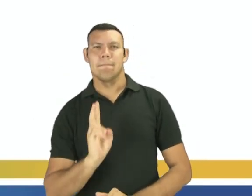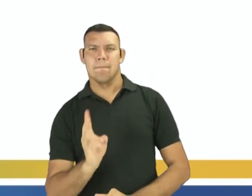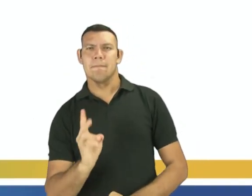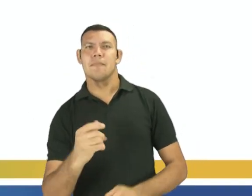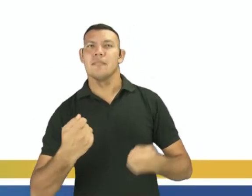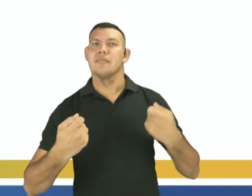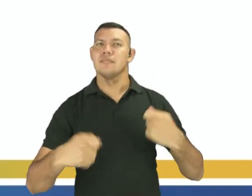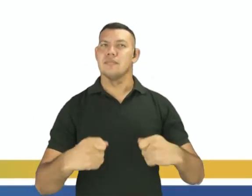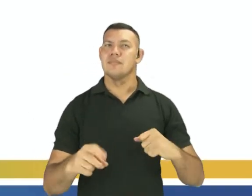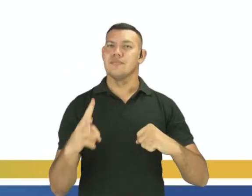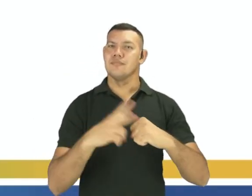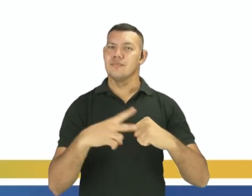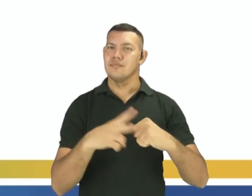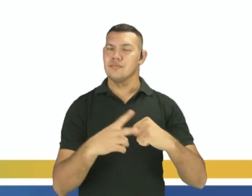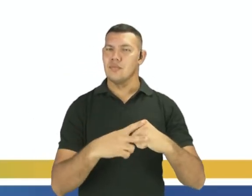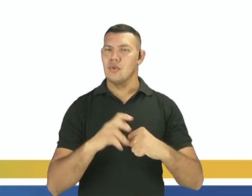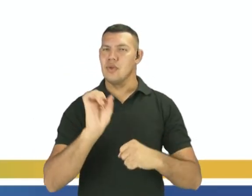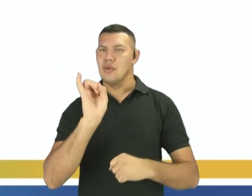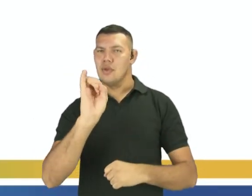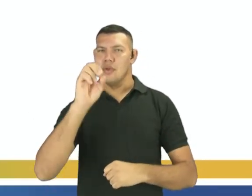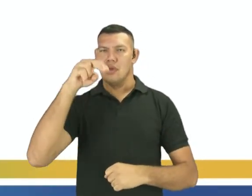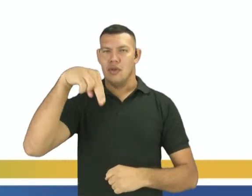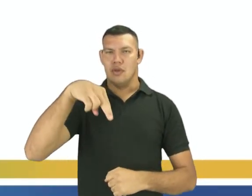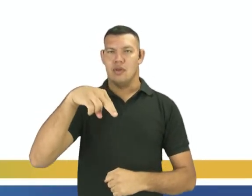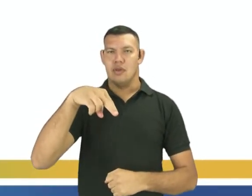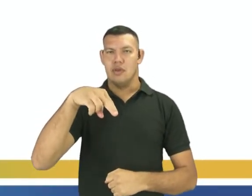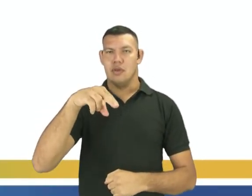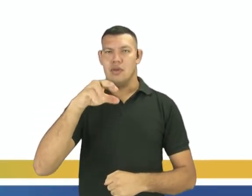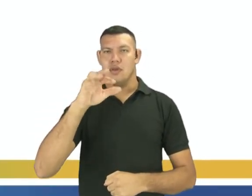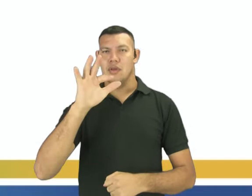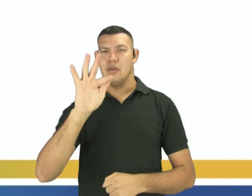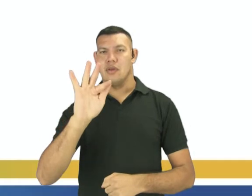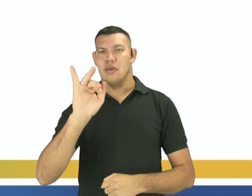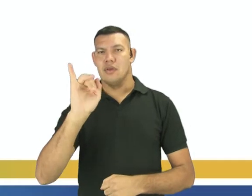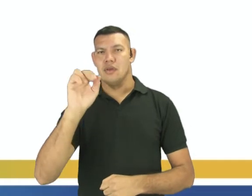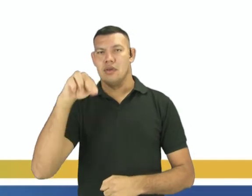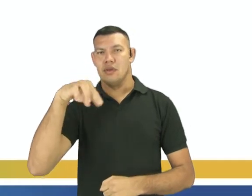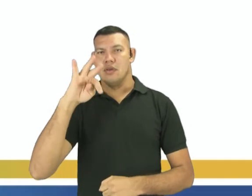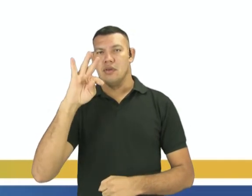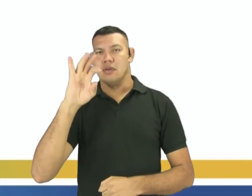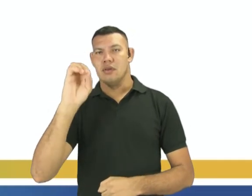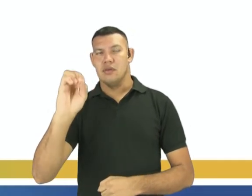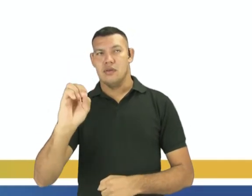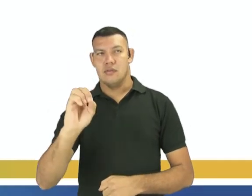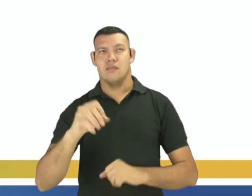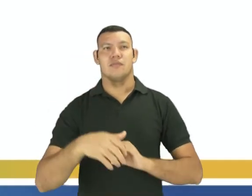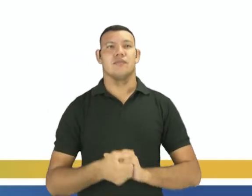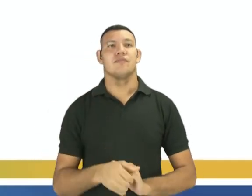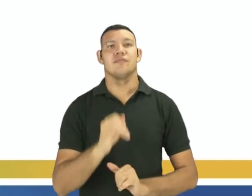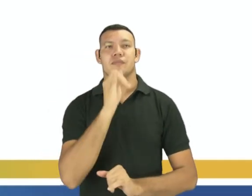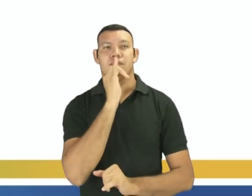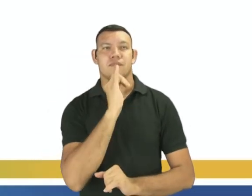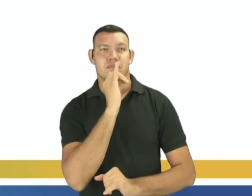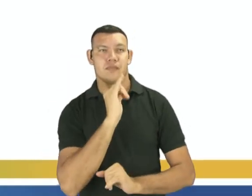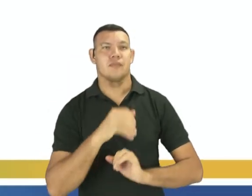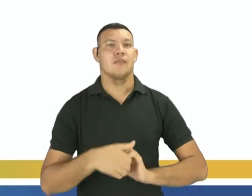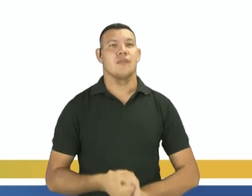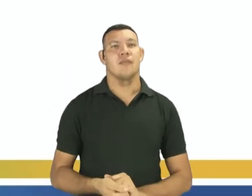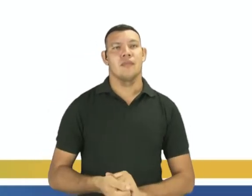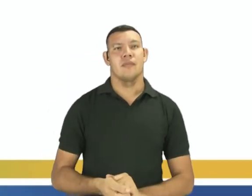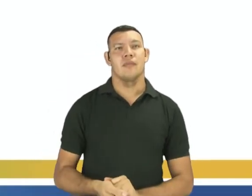os verbos agree, promise, want e plan. Daqui a pouco eu vou traduzir esses verbos.